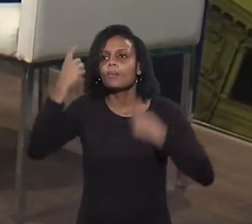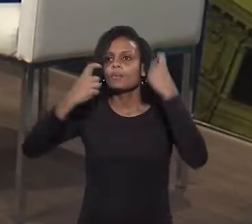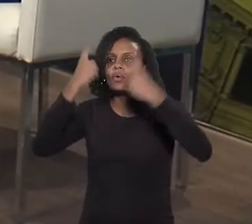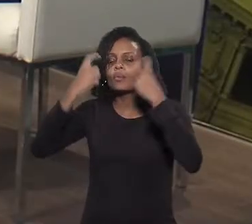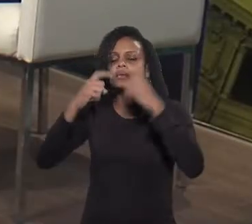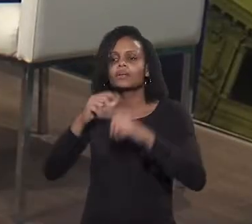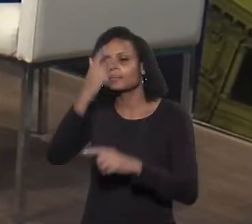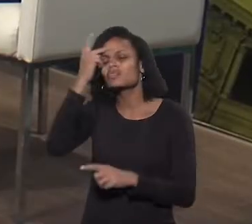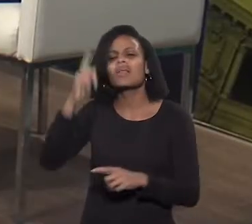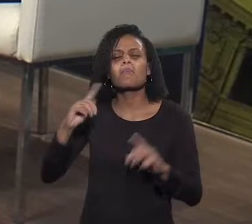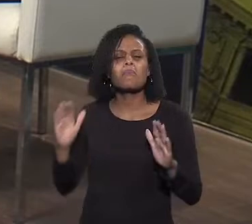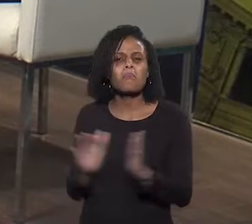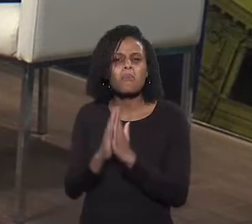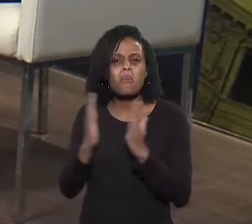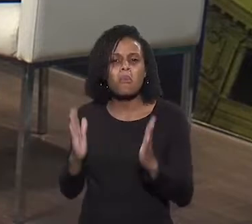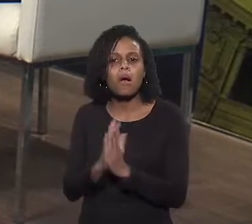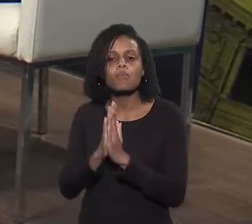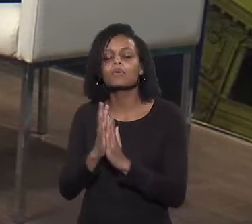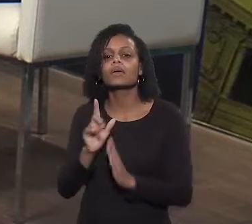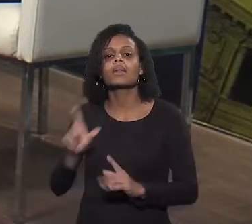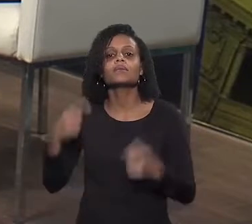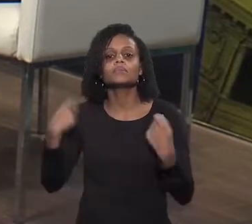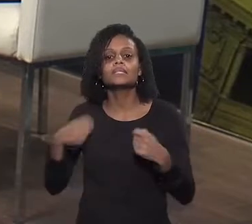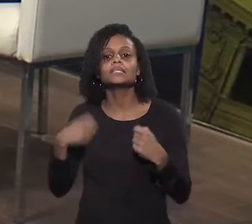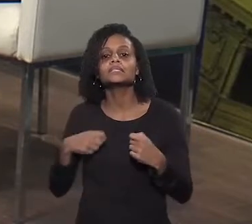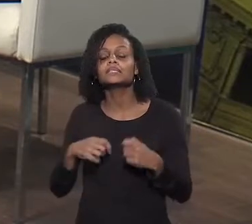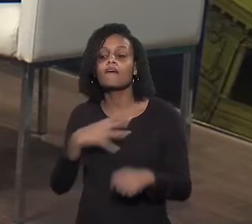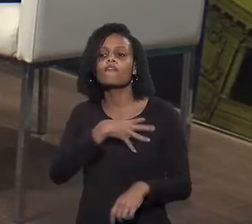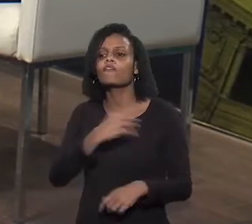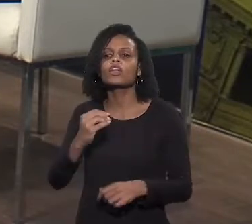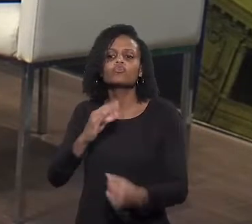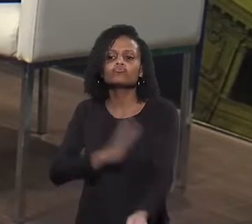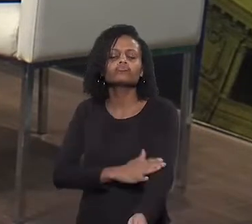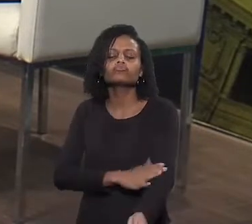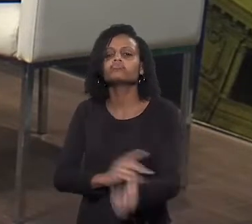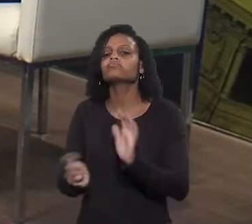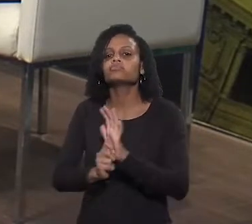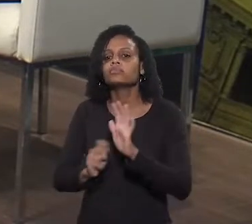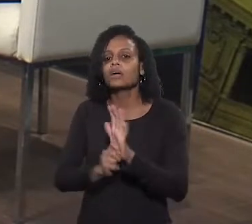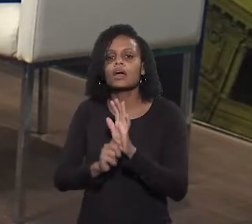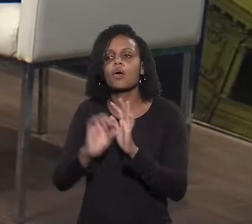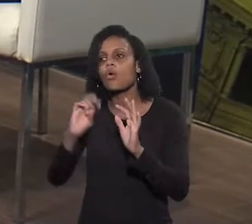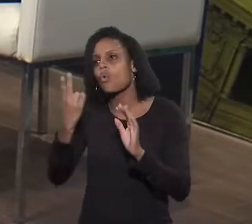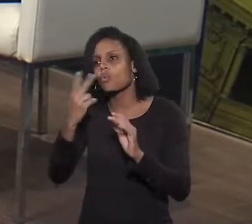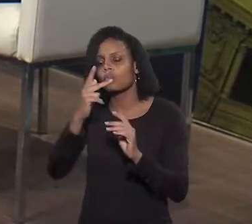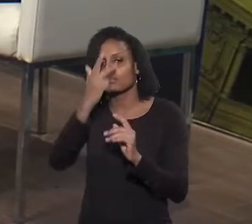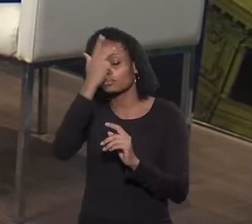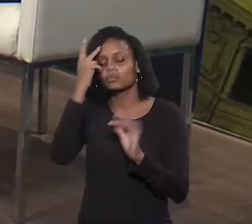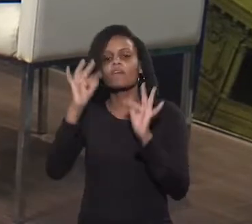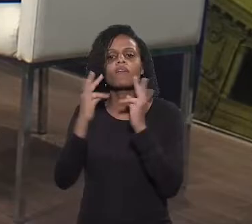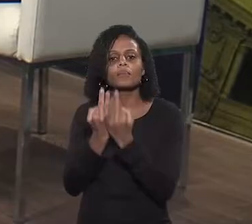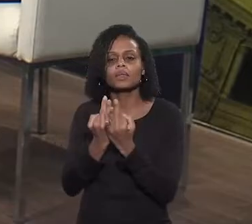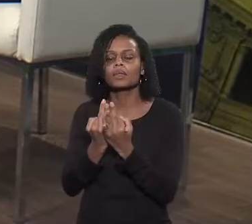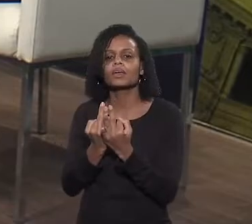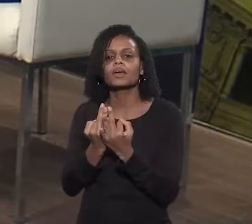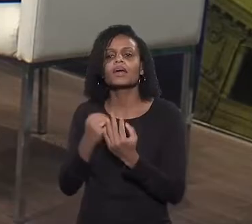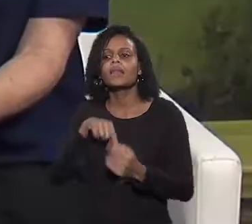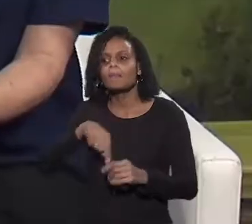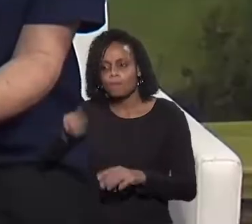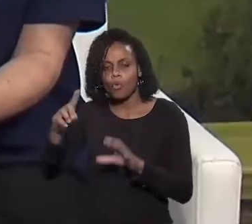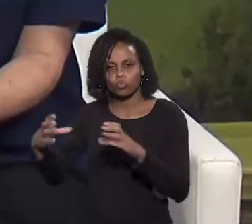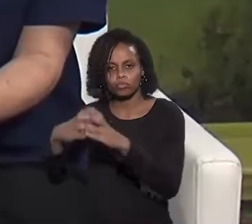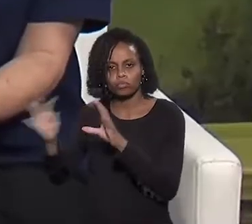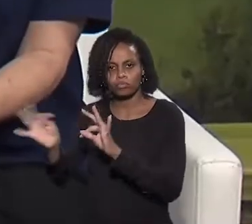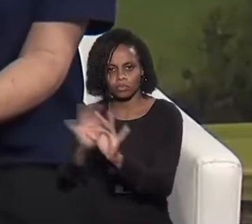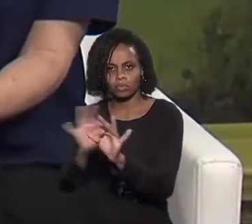pessoa muito pobre, né, que precisa internar um filho, precisa internar um parente. Ela pode ir